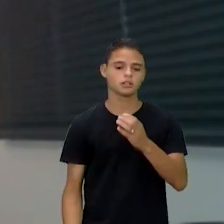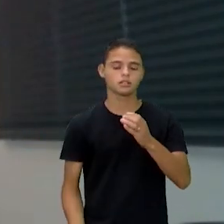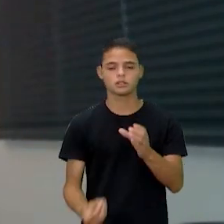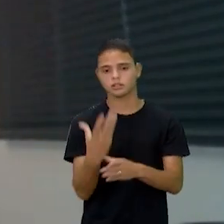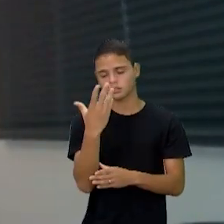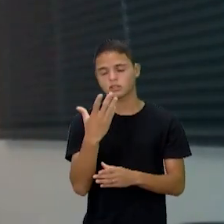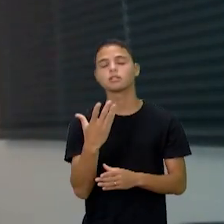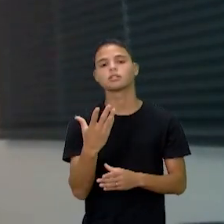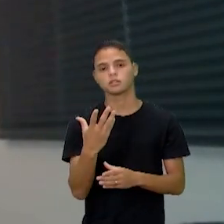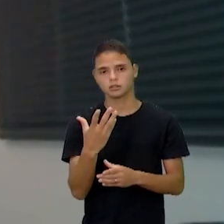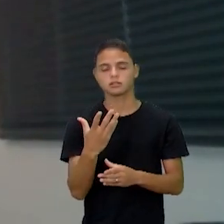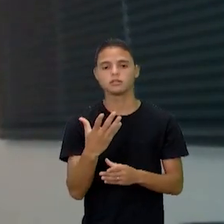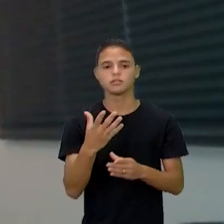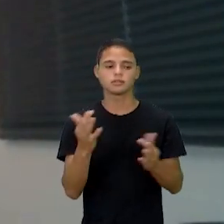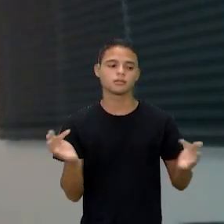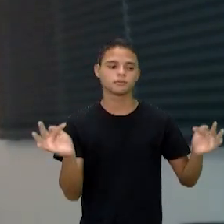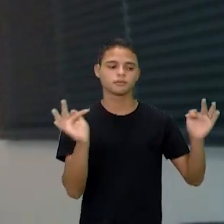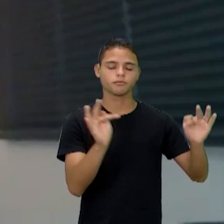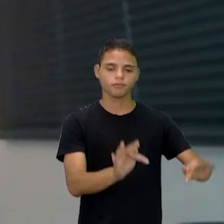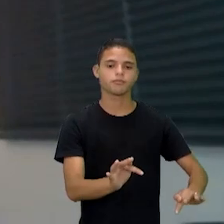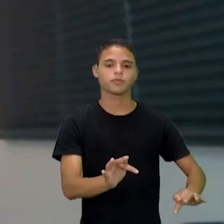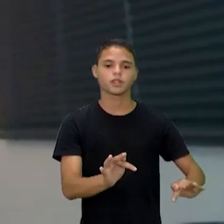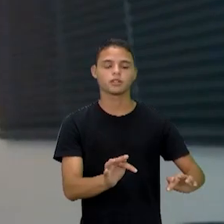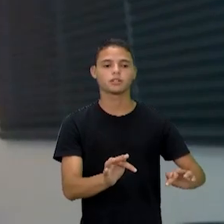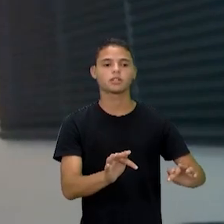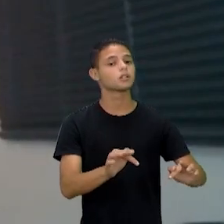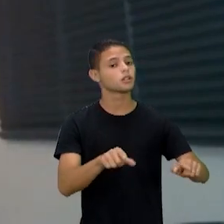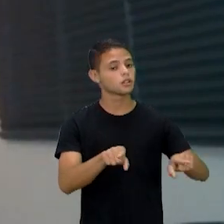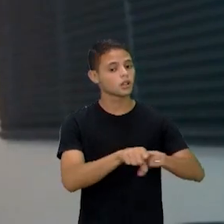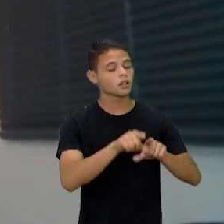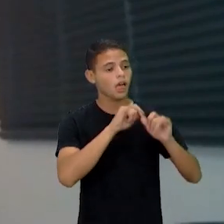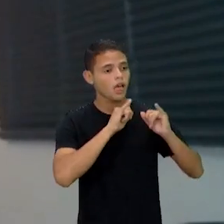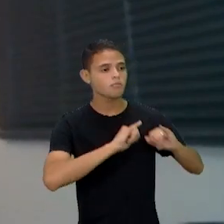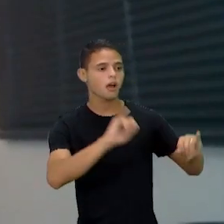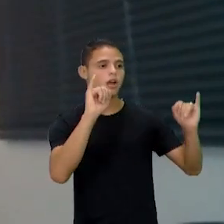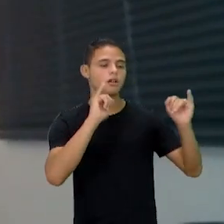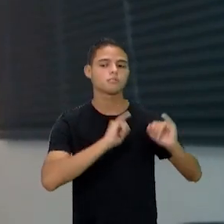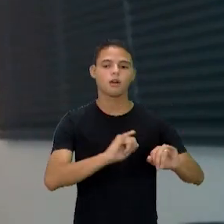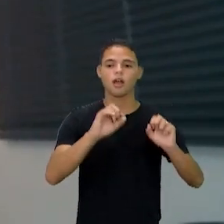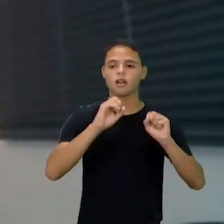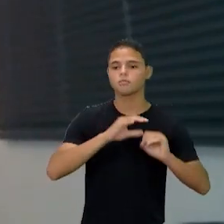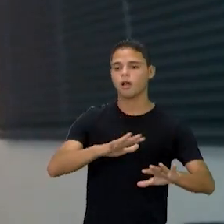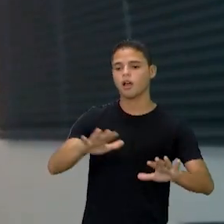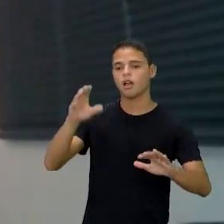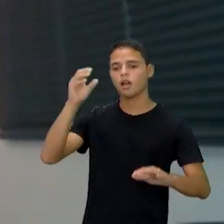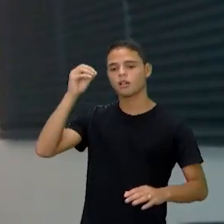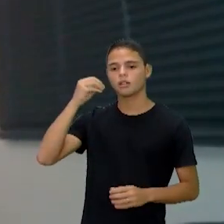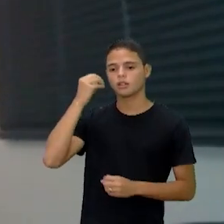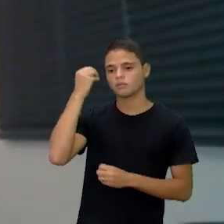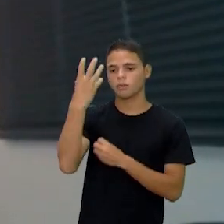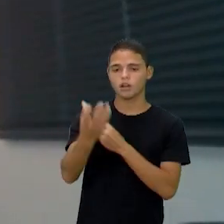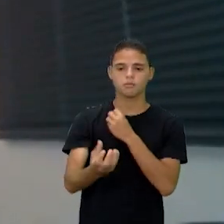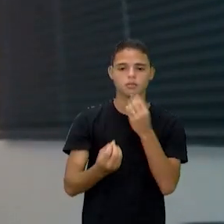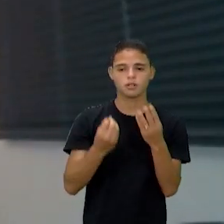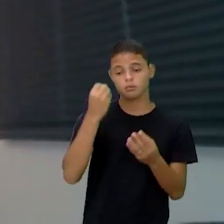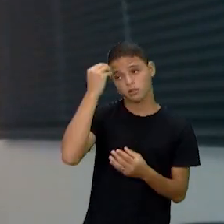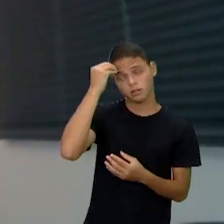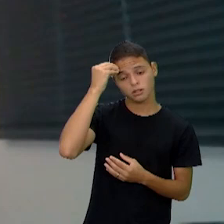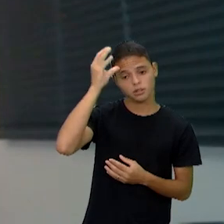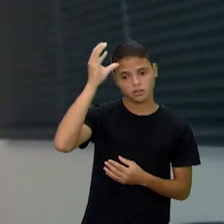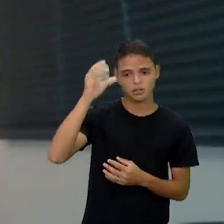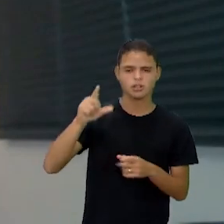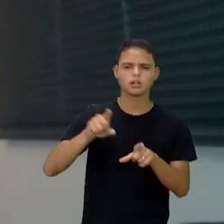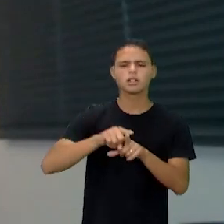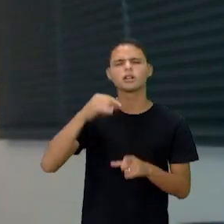o produto final, que era o jornal, e compartilhar os conhecimentos que ela tinha adquirido. O que é importante a gente pensar? Que